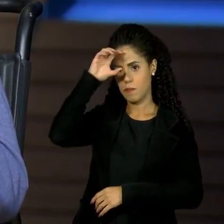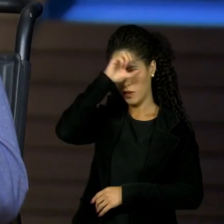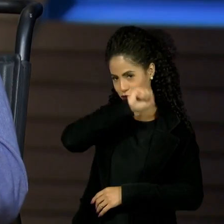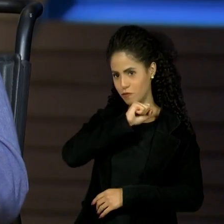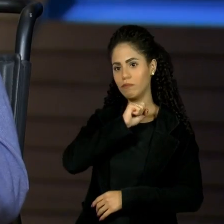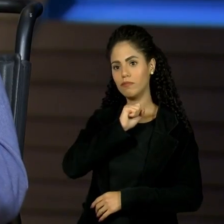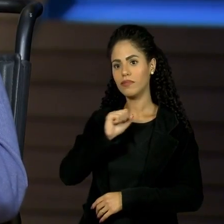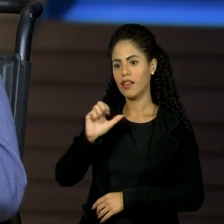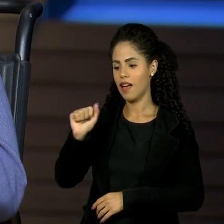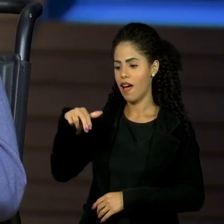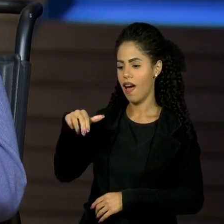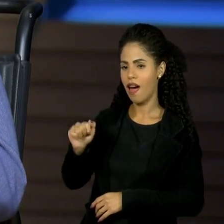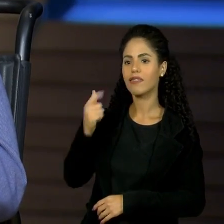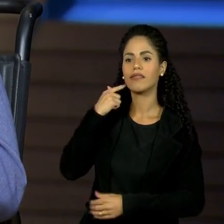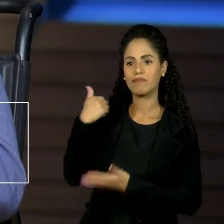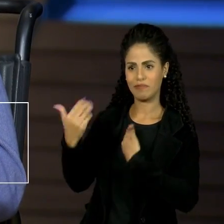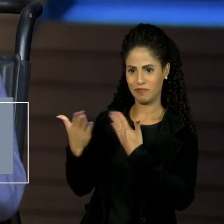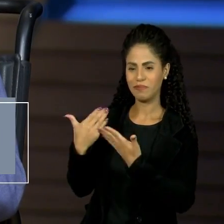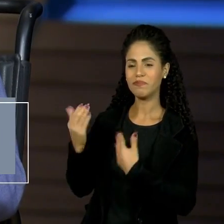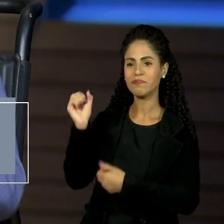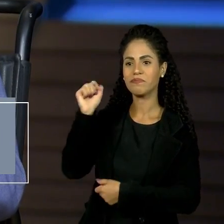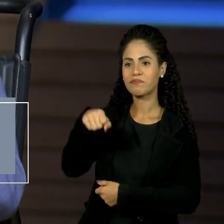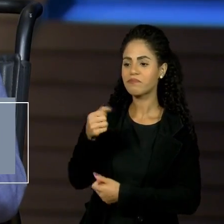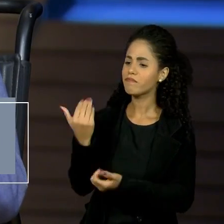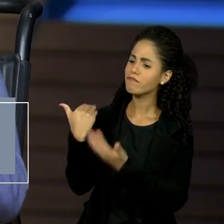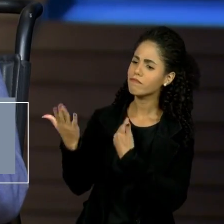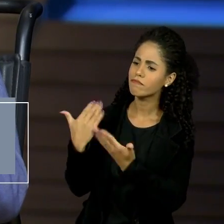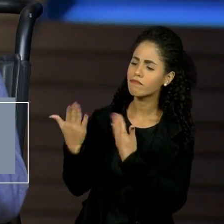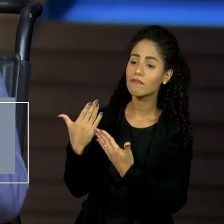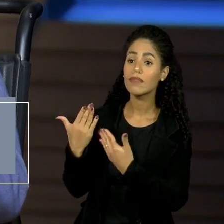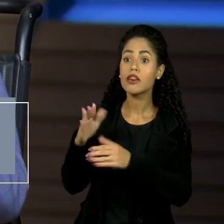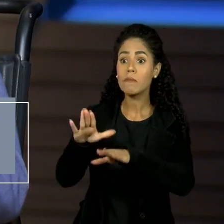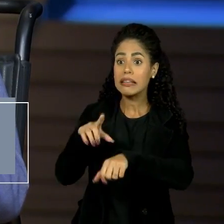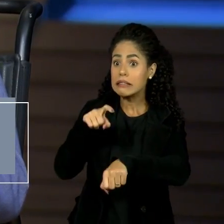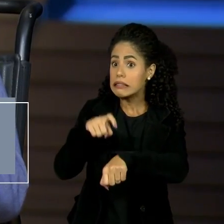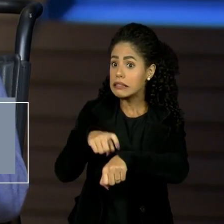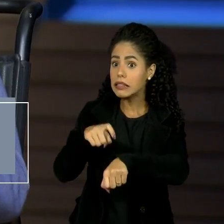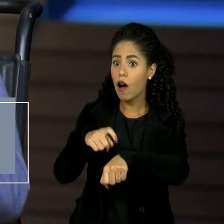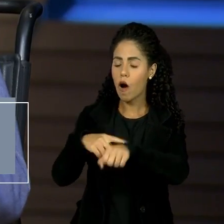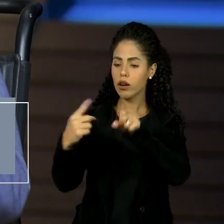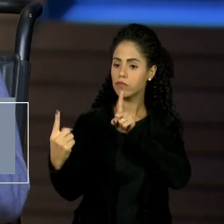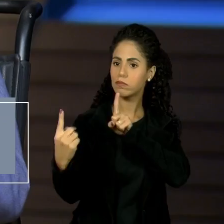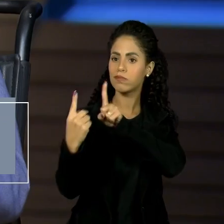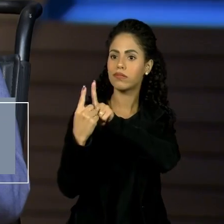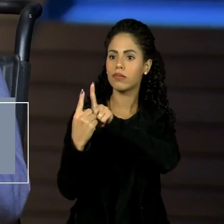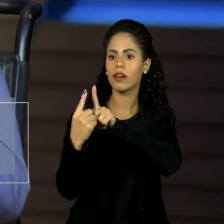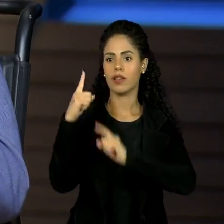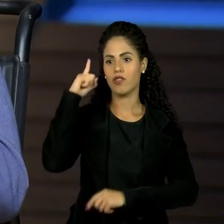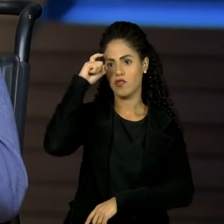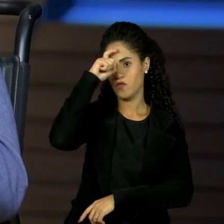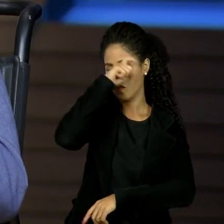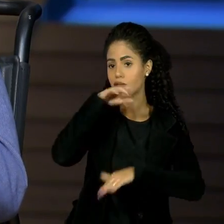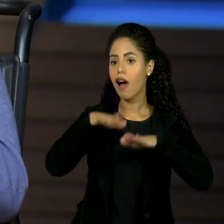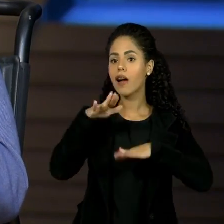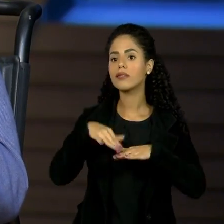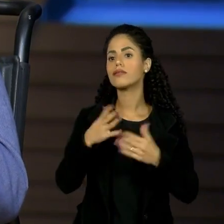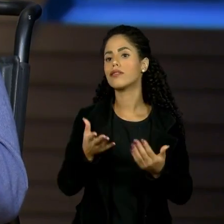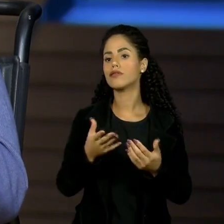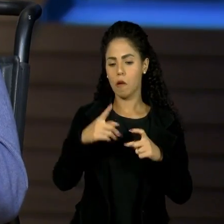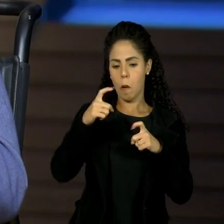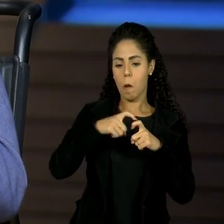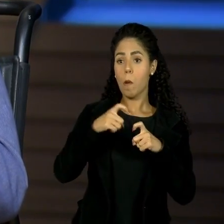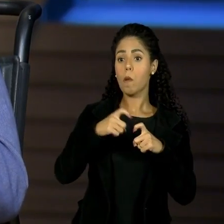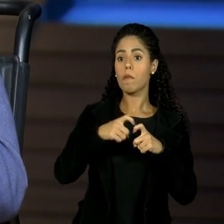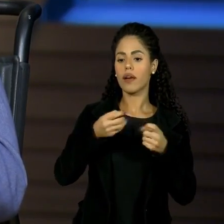a gente trocava muita ideia, mas na lida dos profissionais de saúde é muito comum o médico dar o